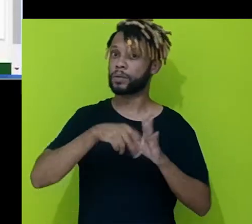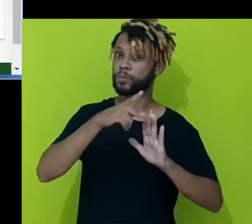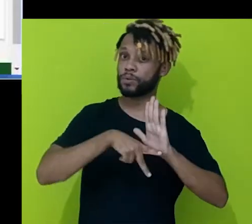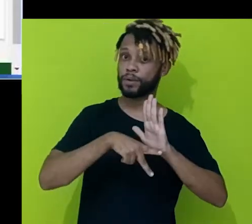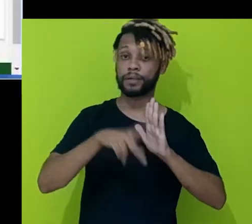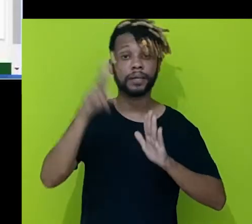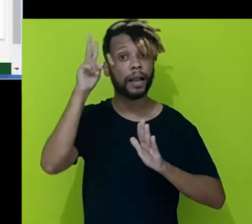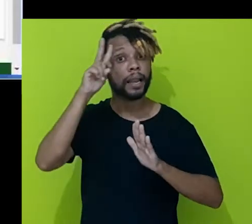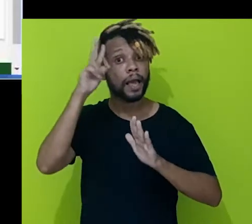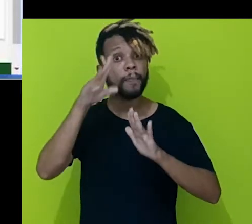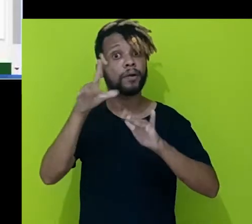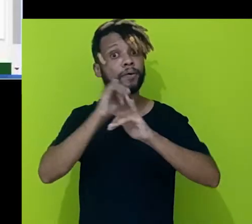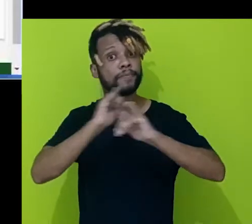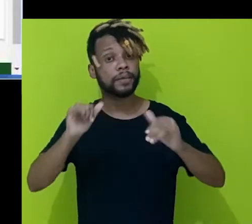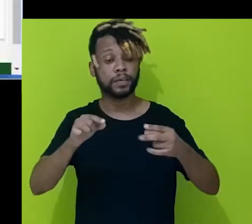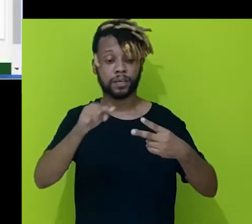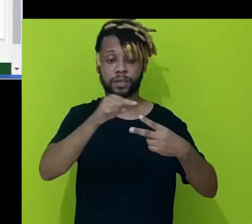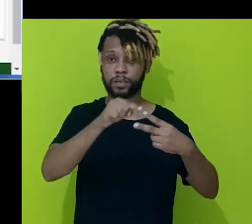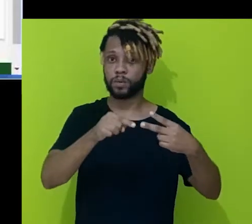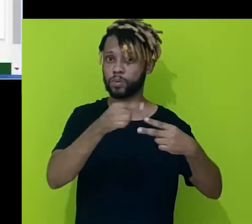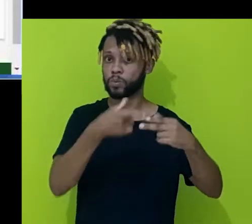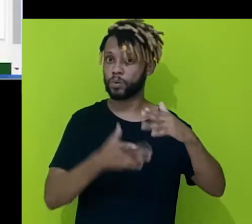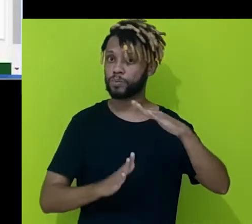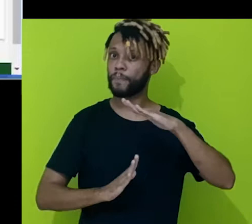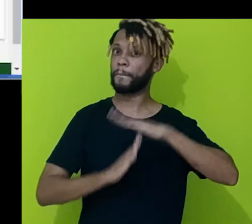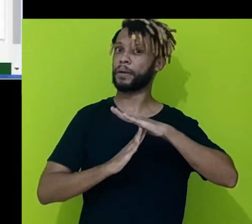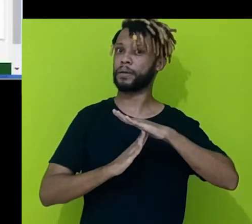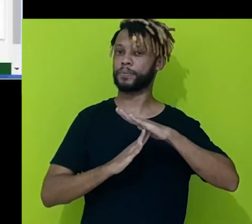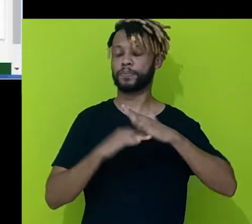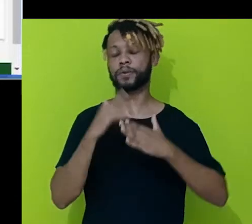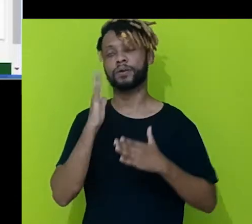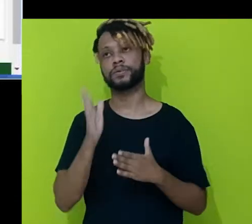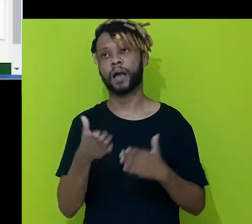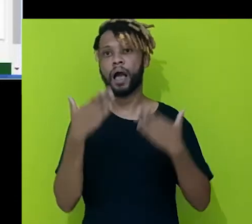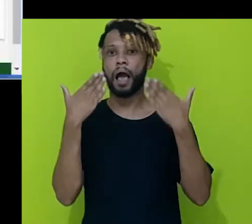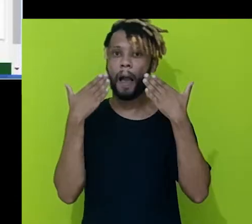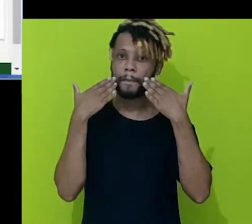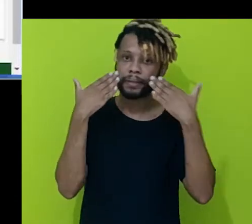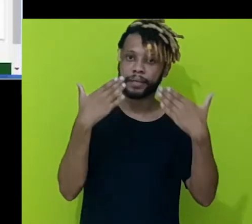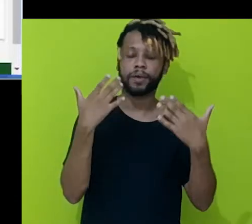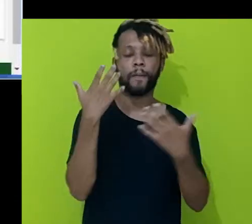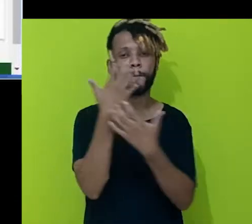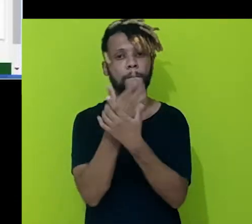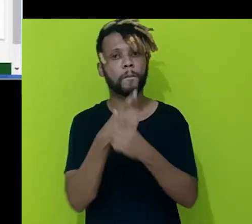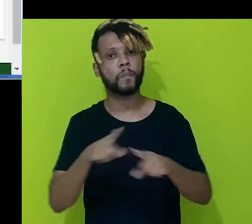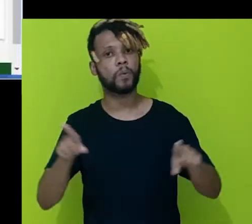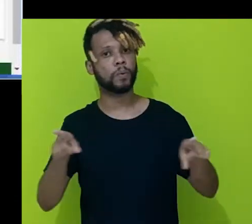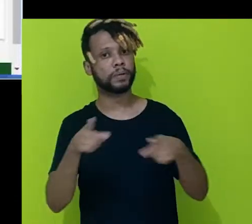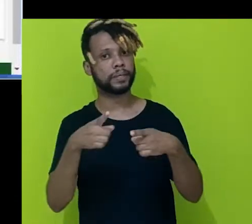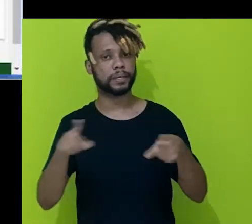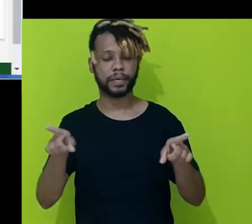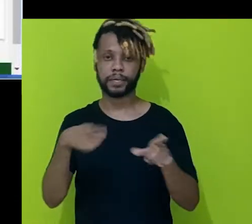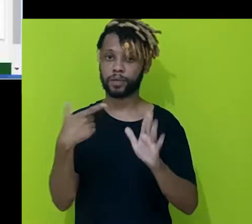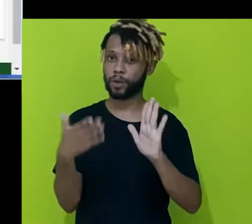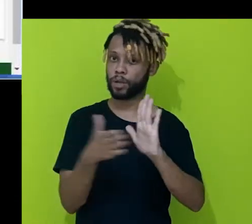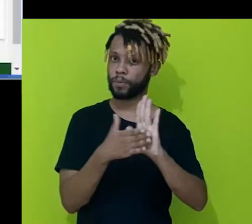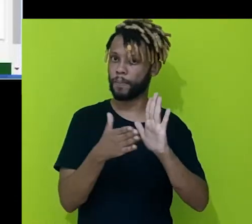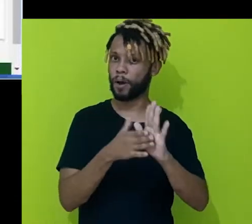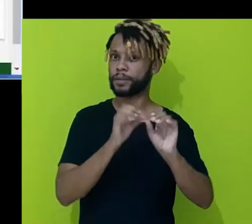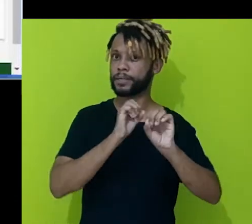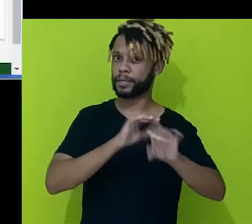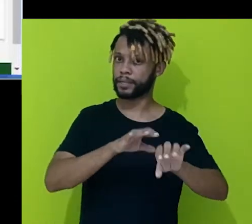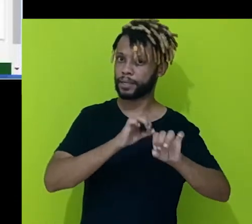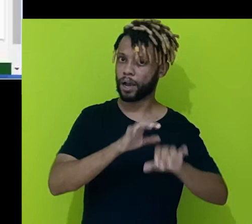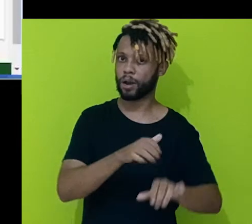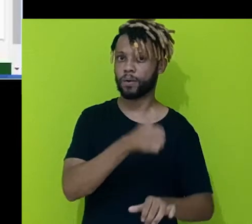mínimo. Então, eu já selecionei aqui a opção de apresentação musical, que é o caso da nossa proposta da aula 1. Já marquei